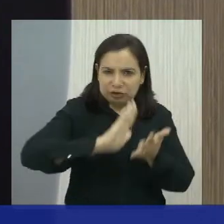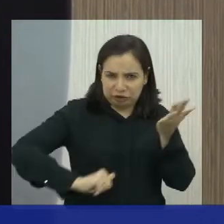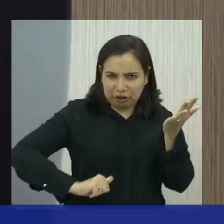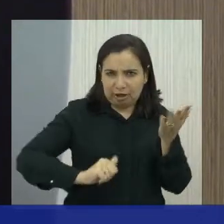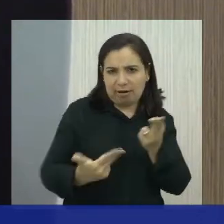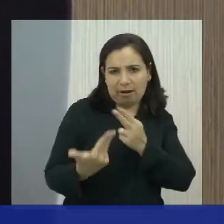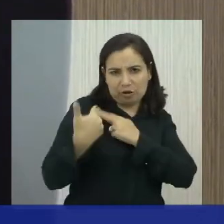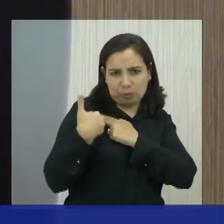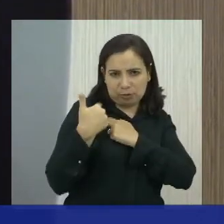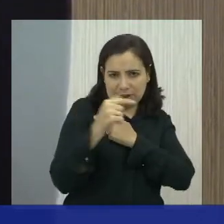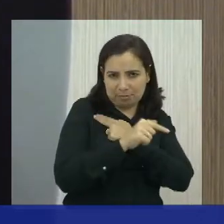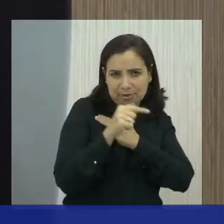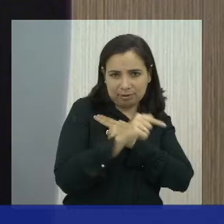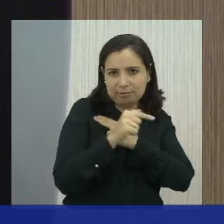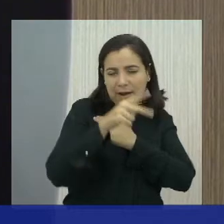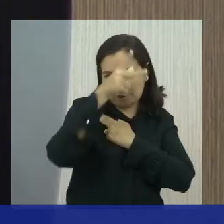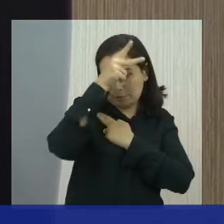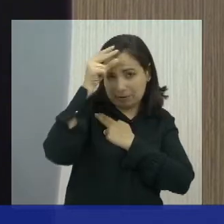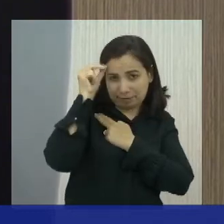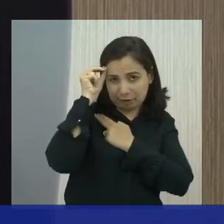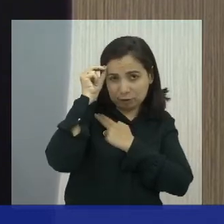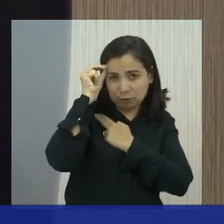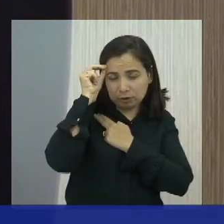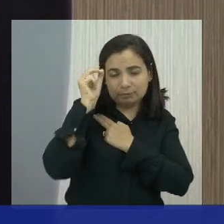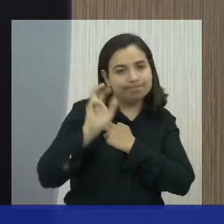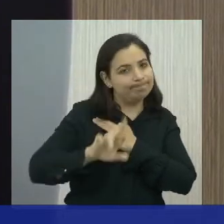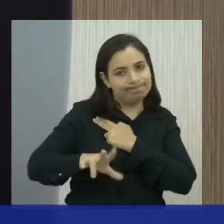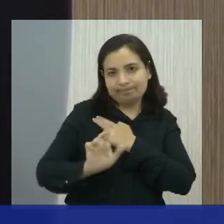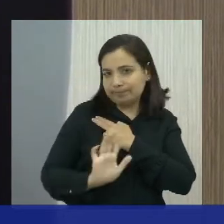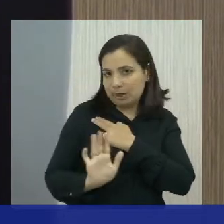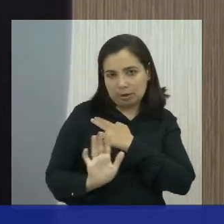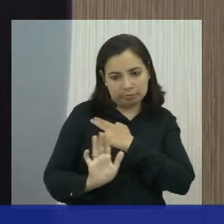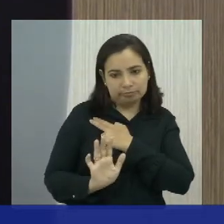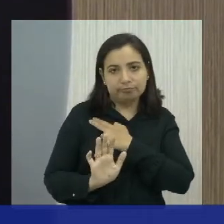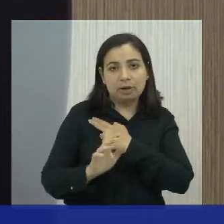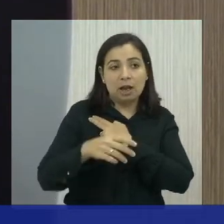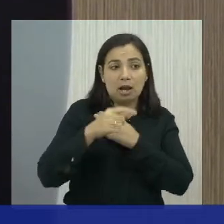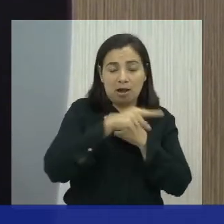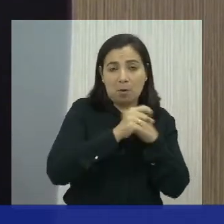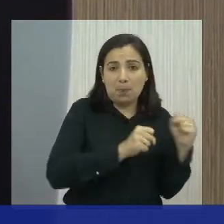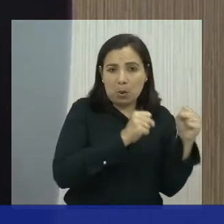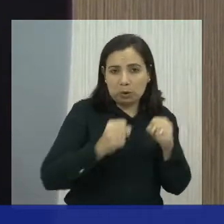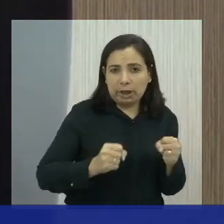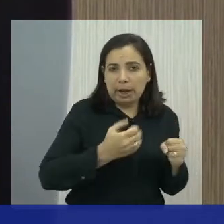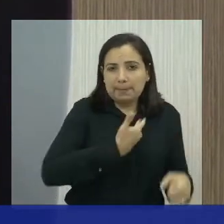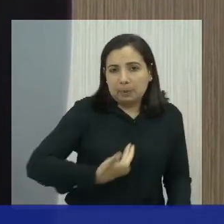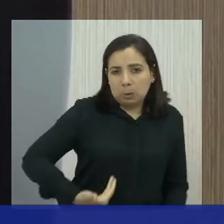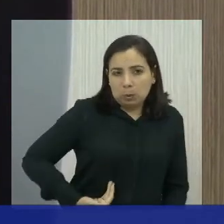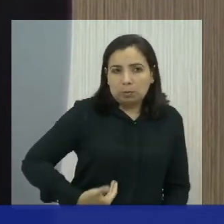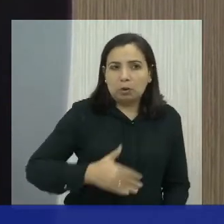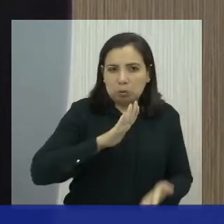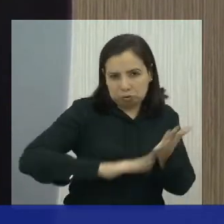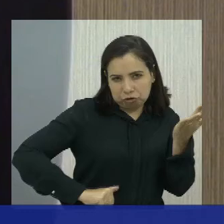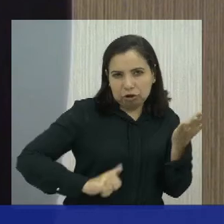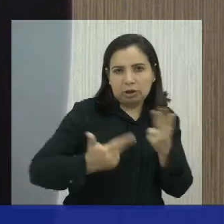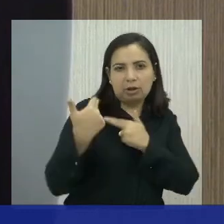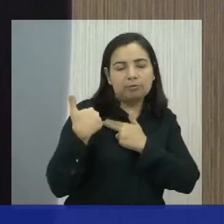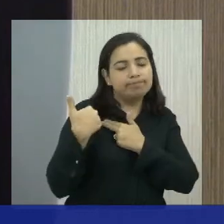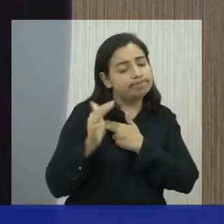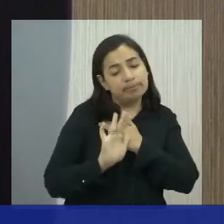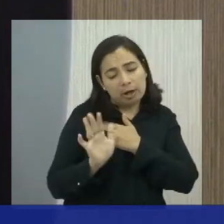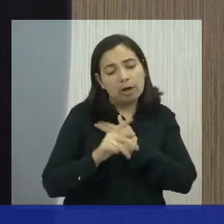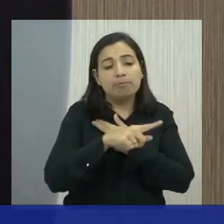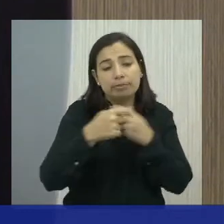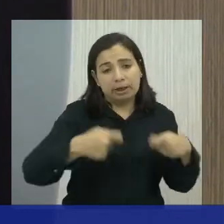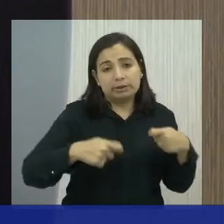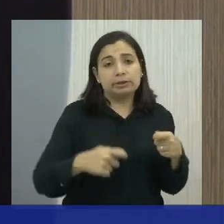poder público, né, de implementar políticas, tá, de habitação. E o